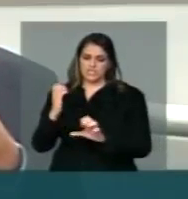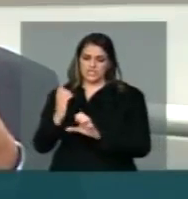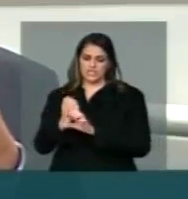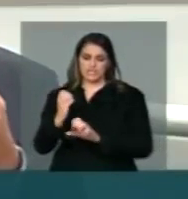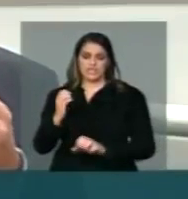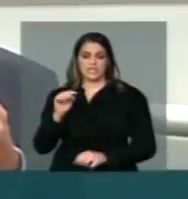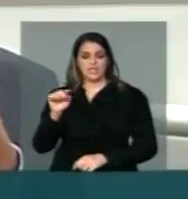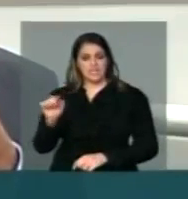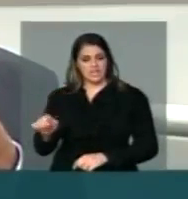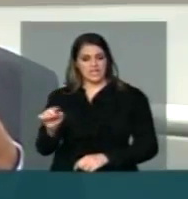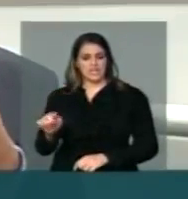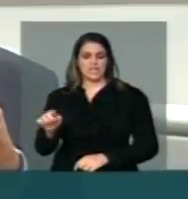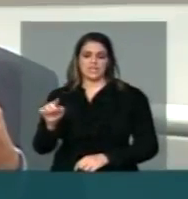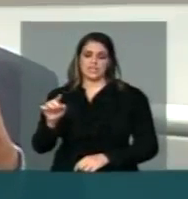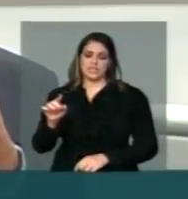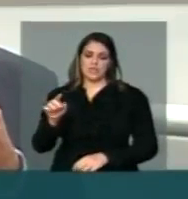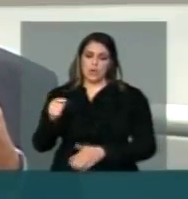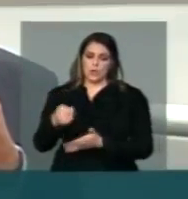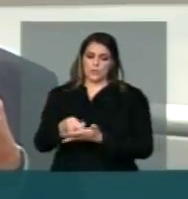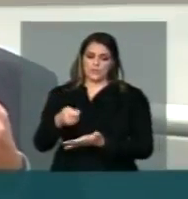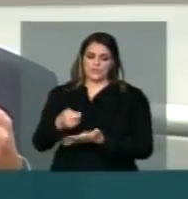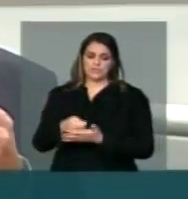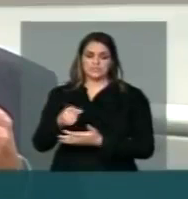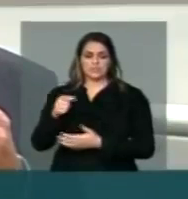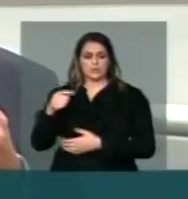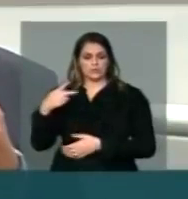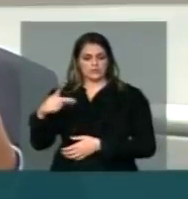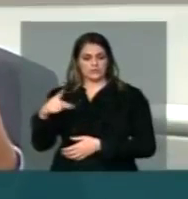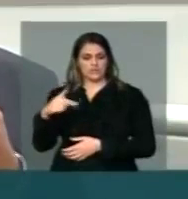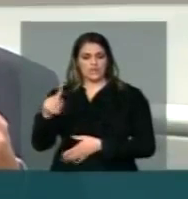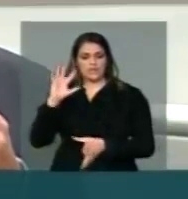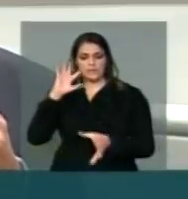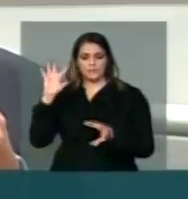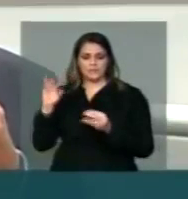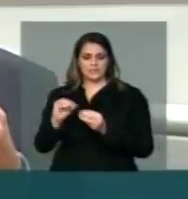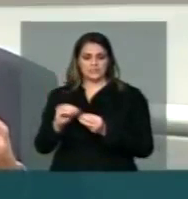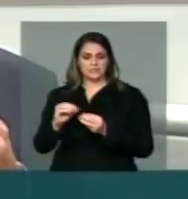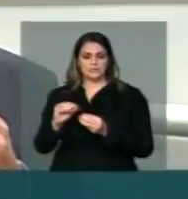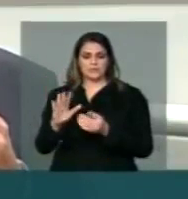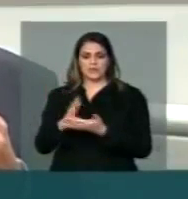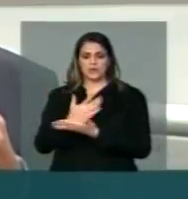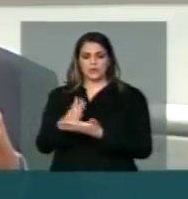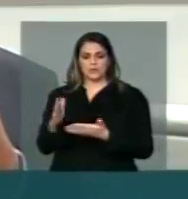ele poderia ou deveria ter percebido desvios nos